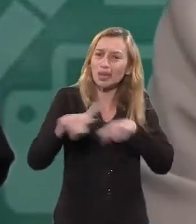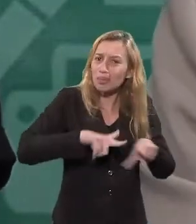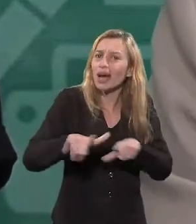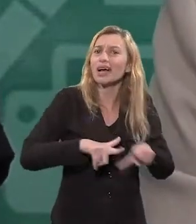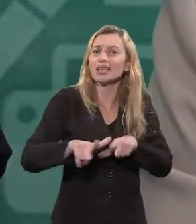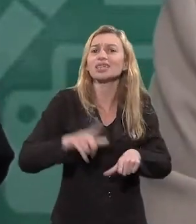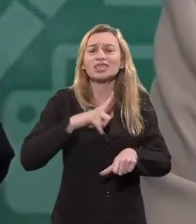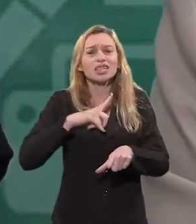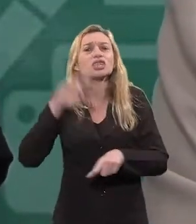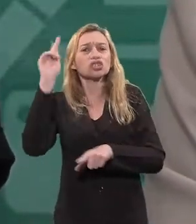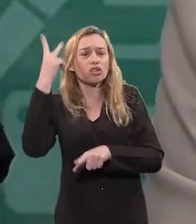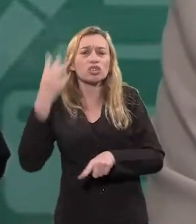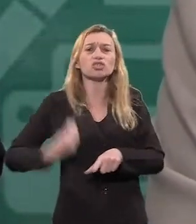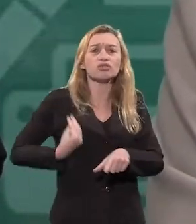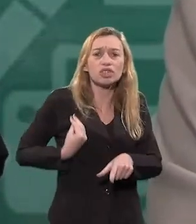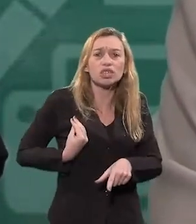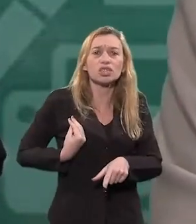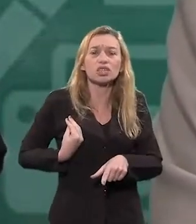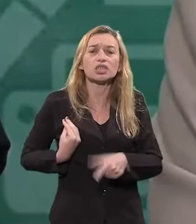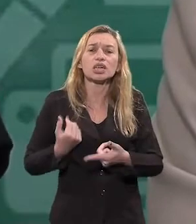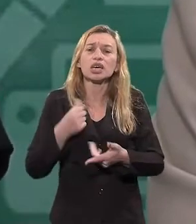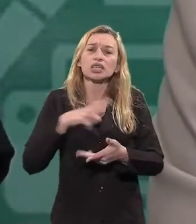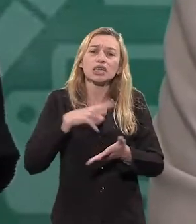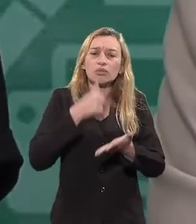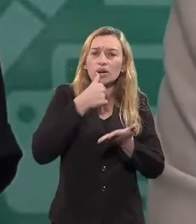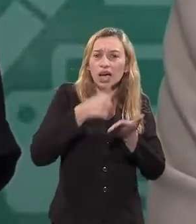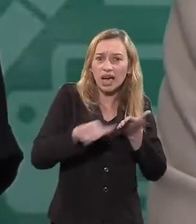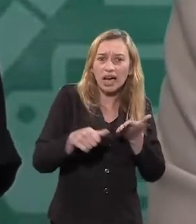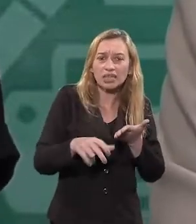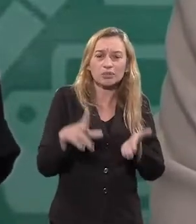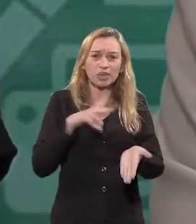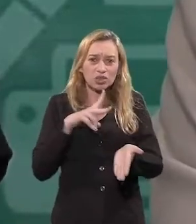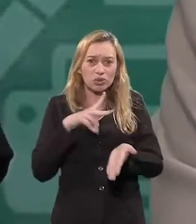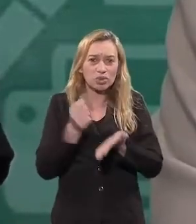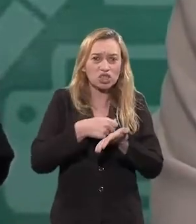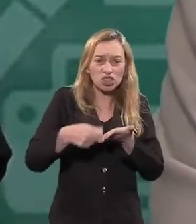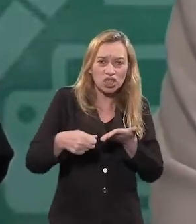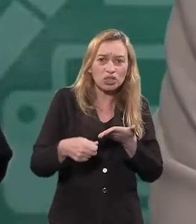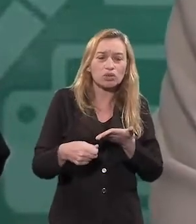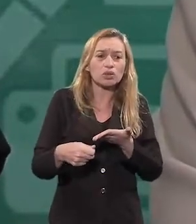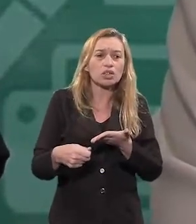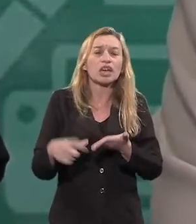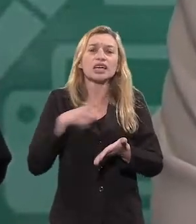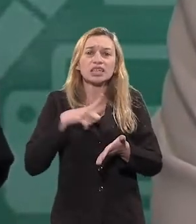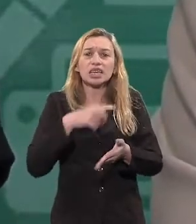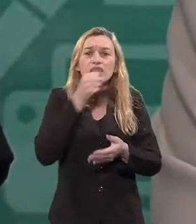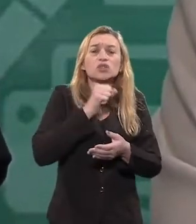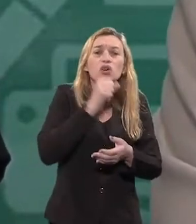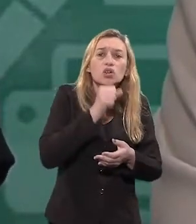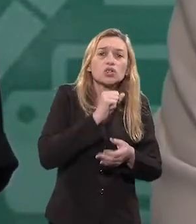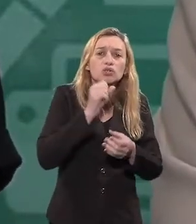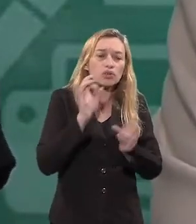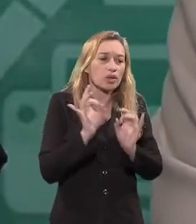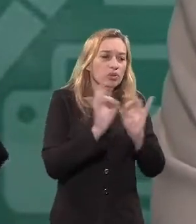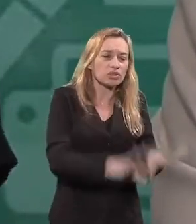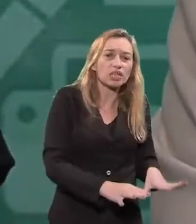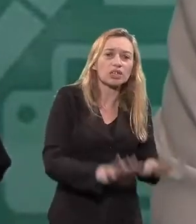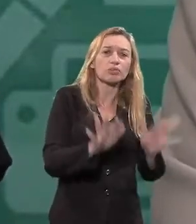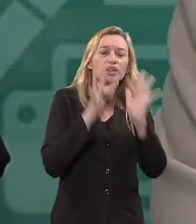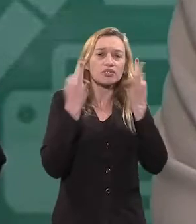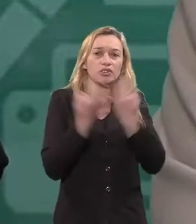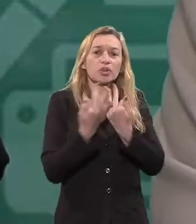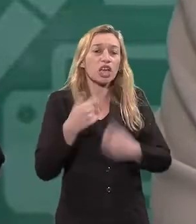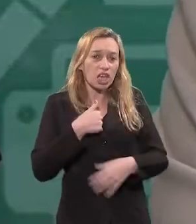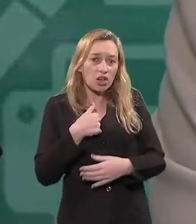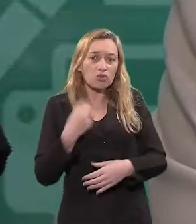que trabalha, tem muita gente que tem outras histórias de vida. Tem uma carta, assim, particularmente que me tocou muito, que ele fala, tem idosos que foram deixados